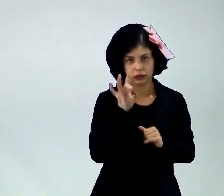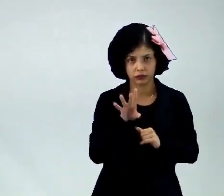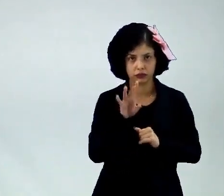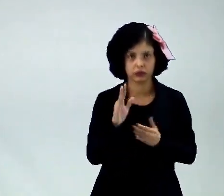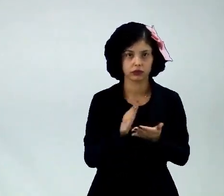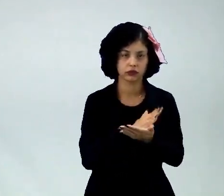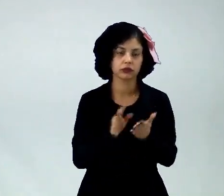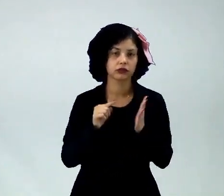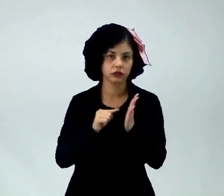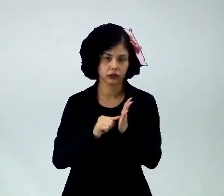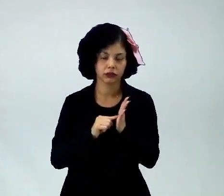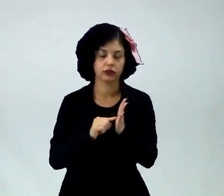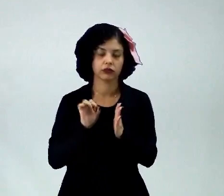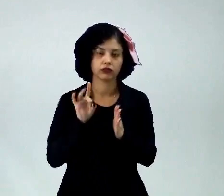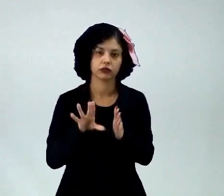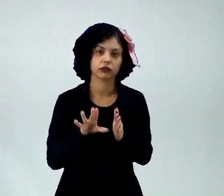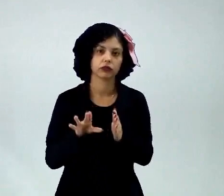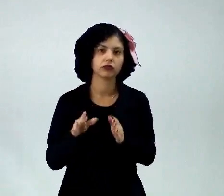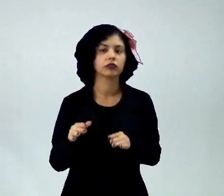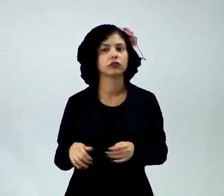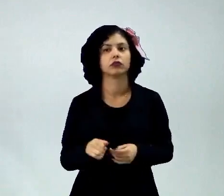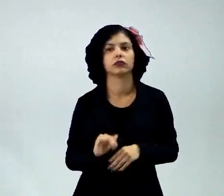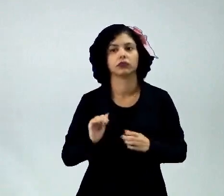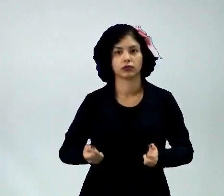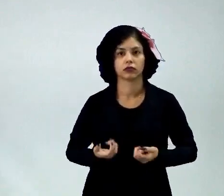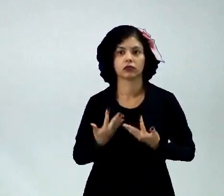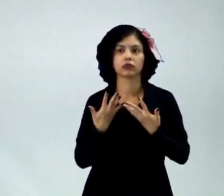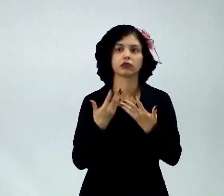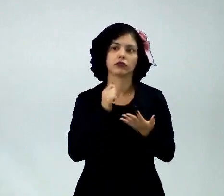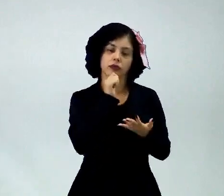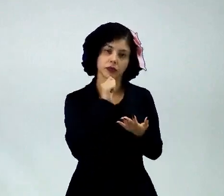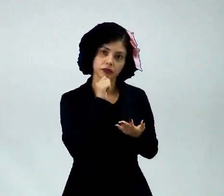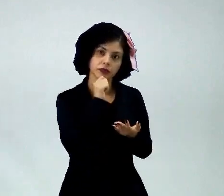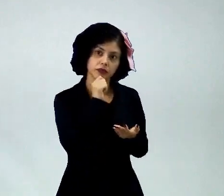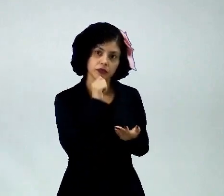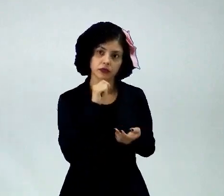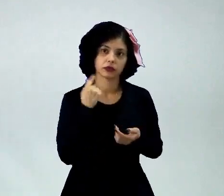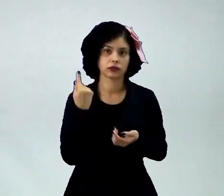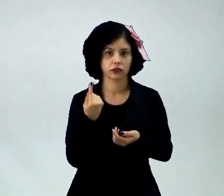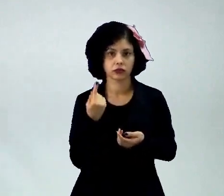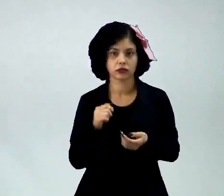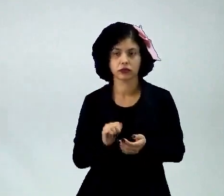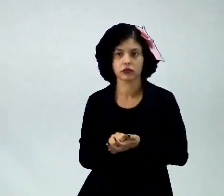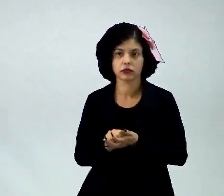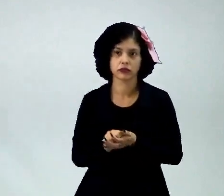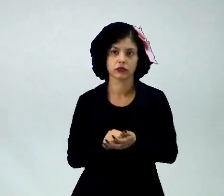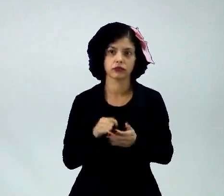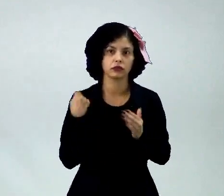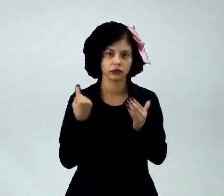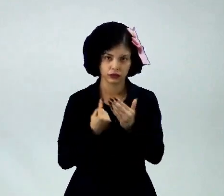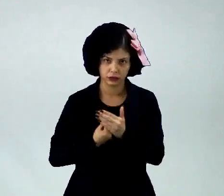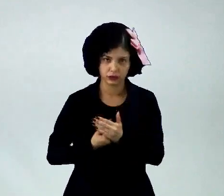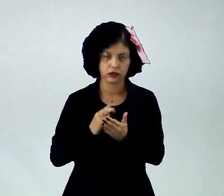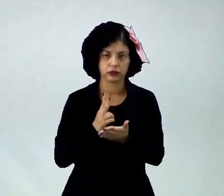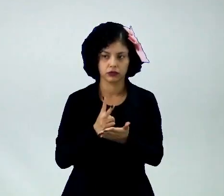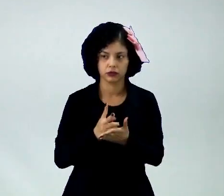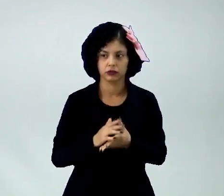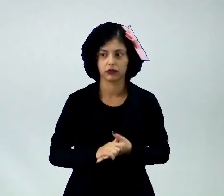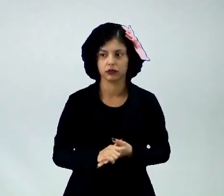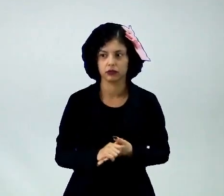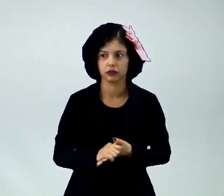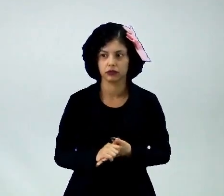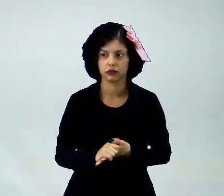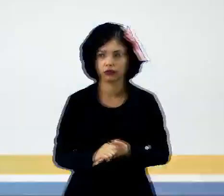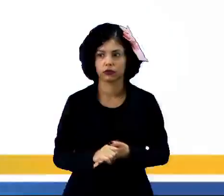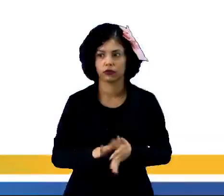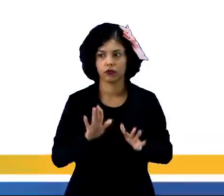ali em algum ponto, só que não estava sendo manifestada. Estava de uma forma mais escondida mesmo.